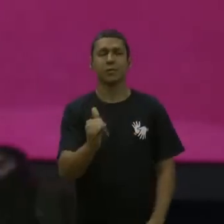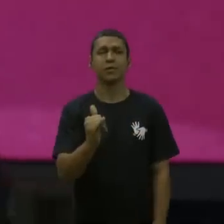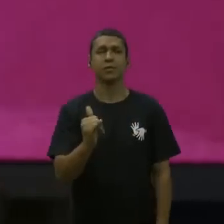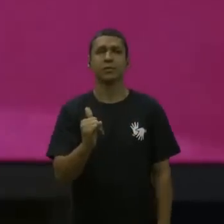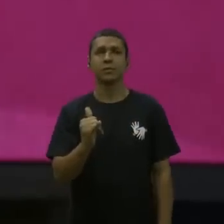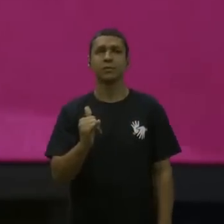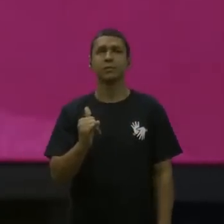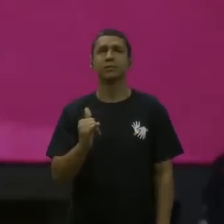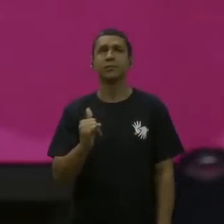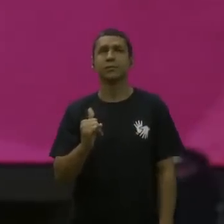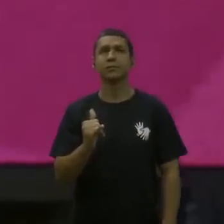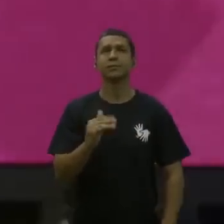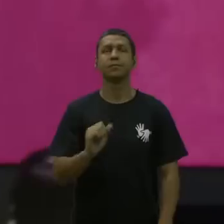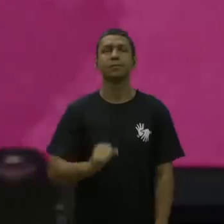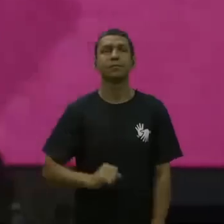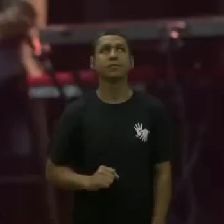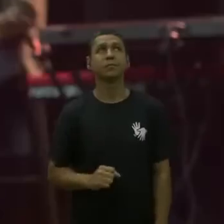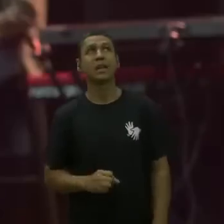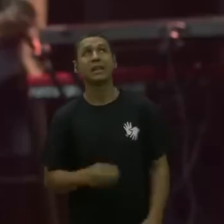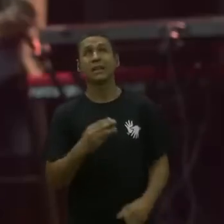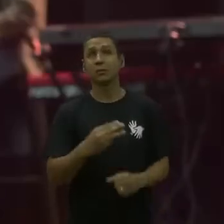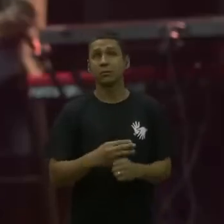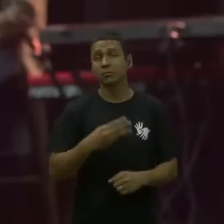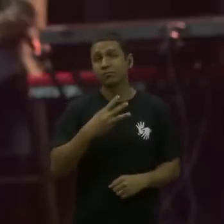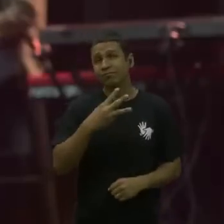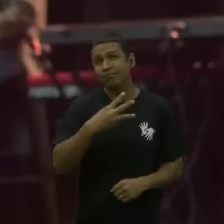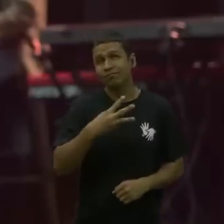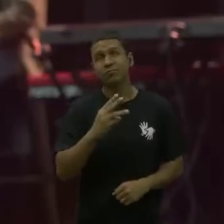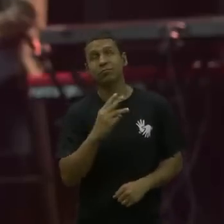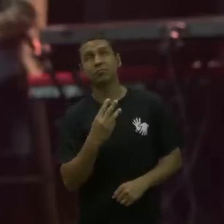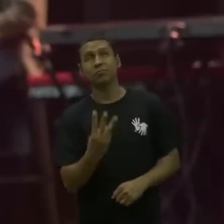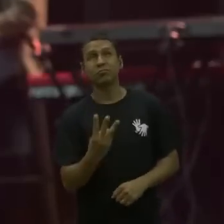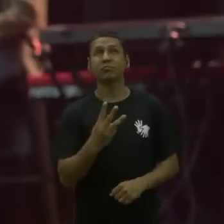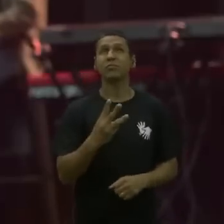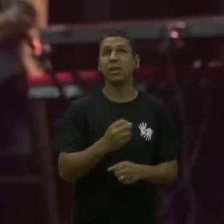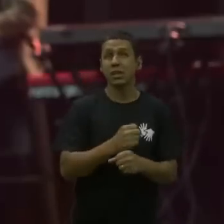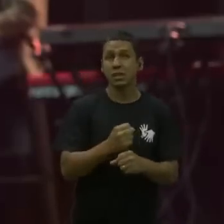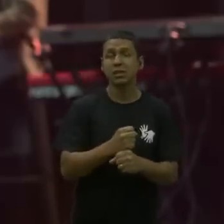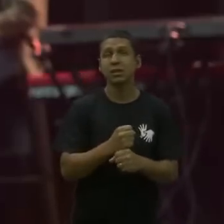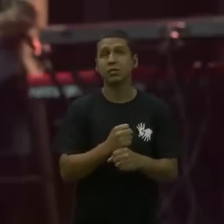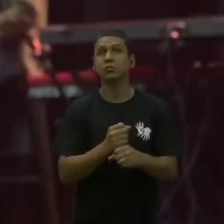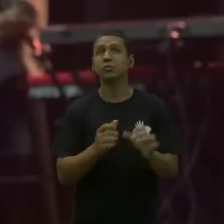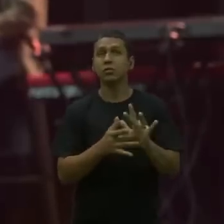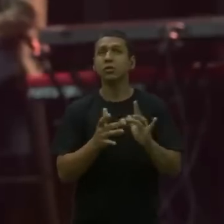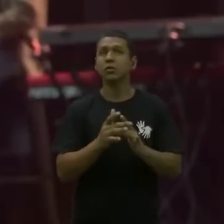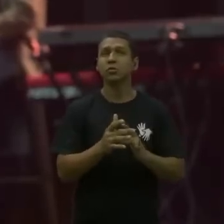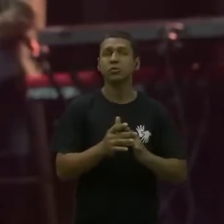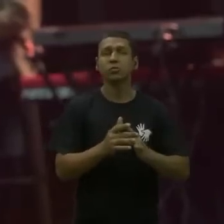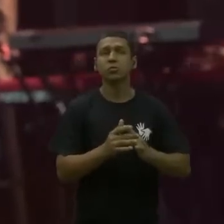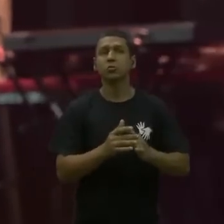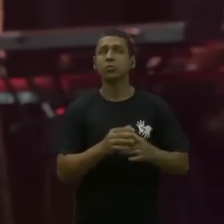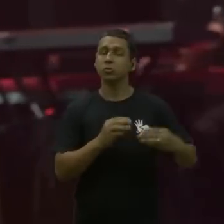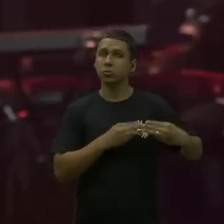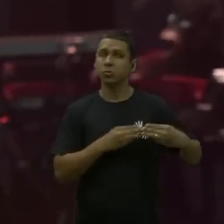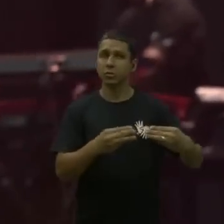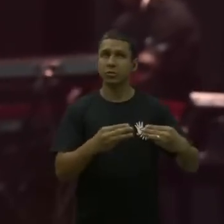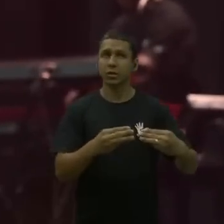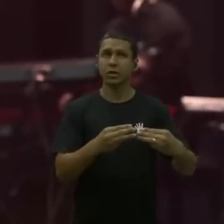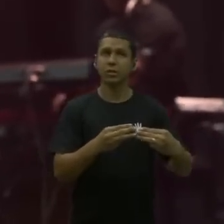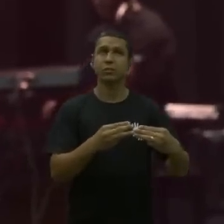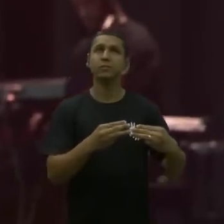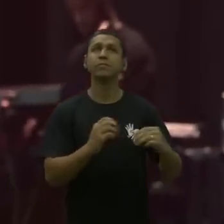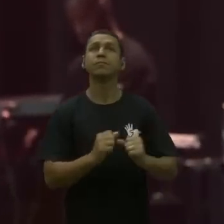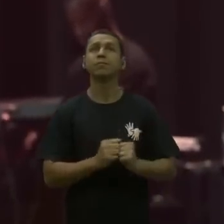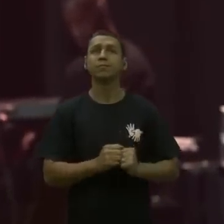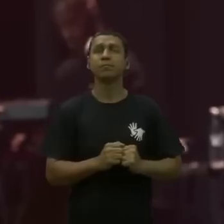Jesus. Dentro desses 3 anos que a gente considera, nós vamos vê-lo voltado a uma missão entre